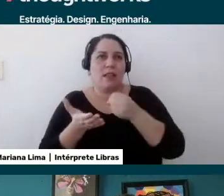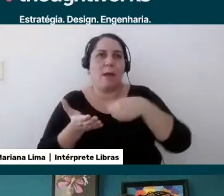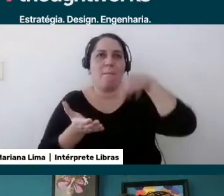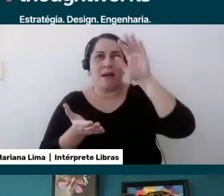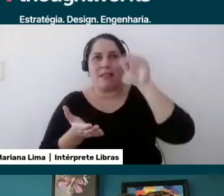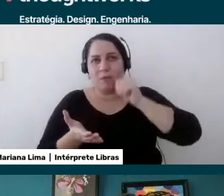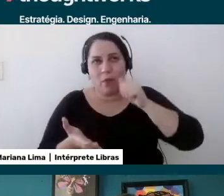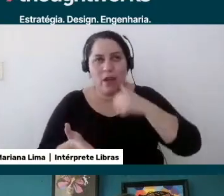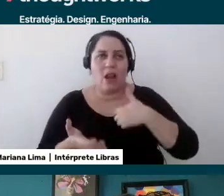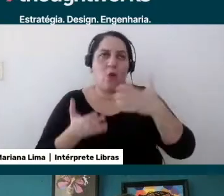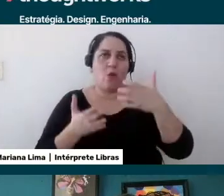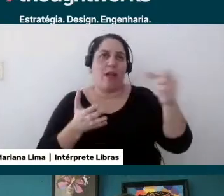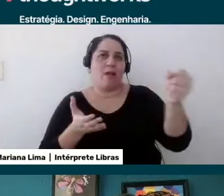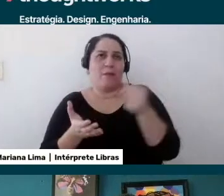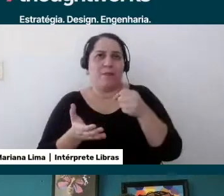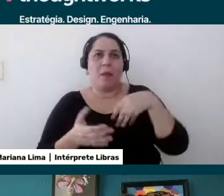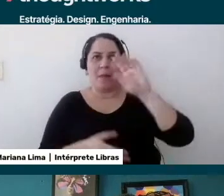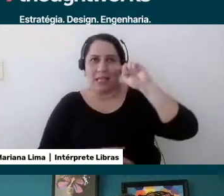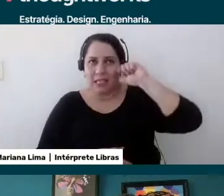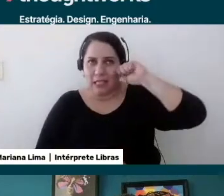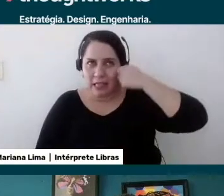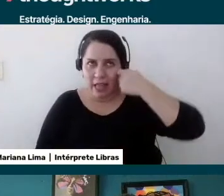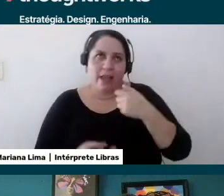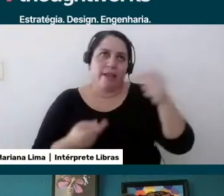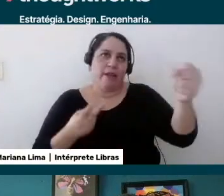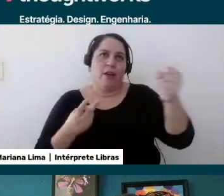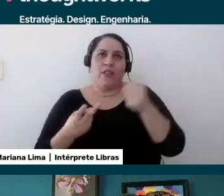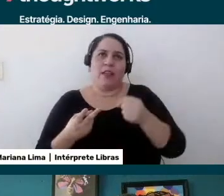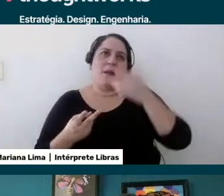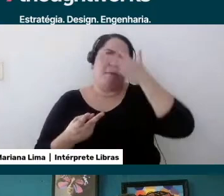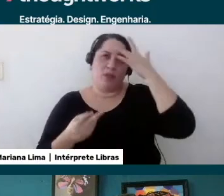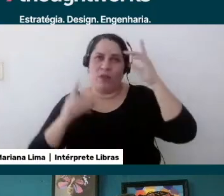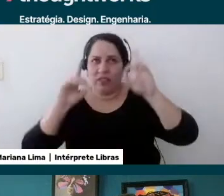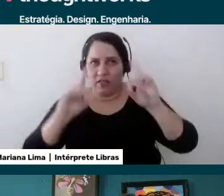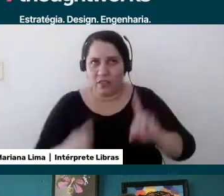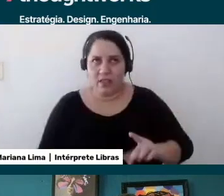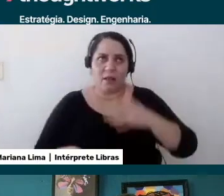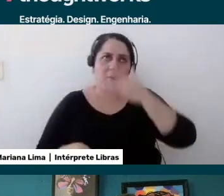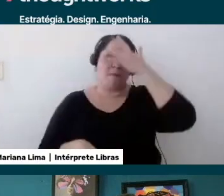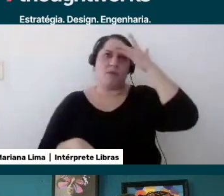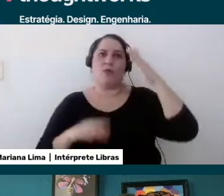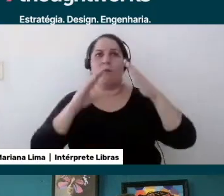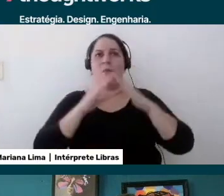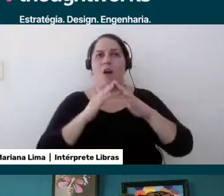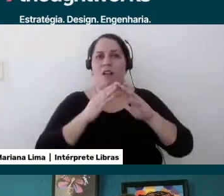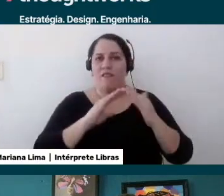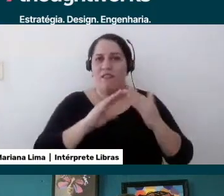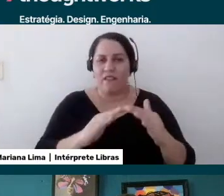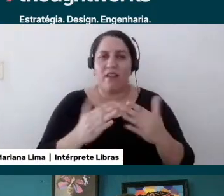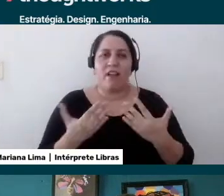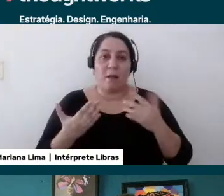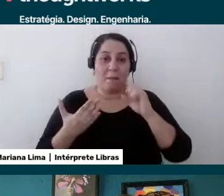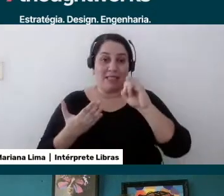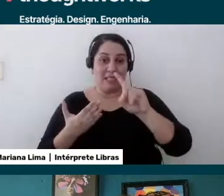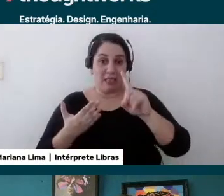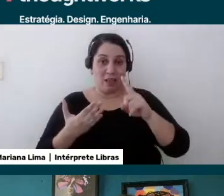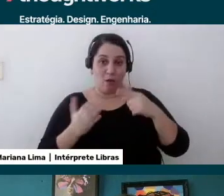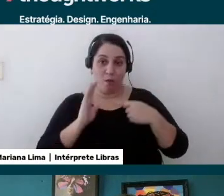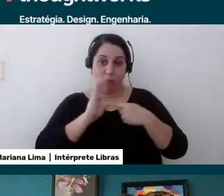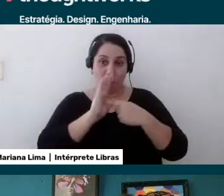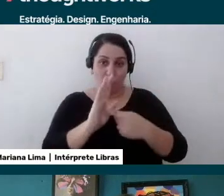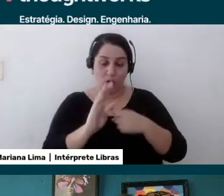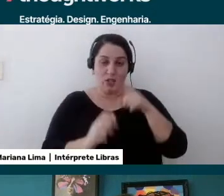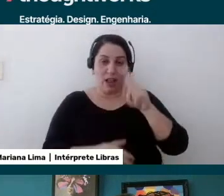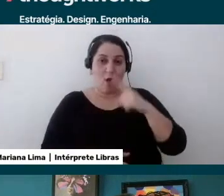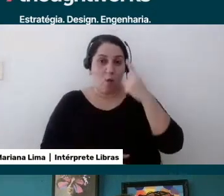para pessoas negras, queremos mais pessoas com deficiência, pessoas periféricas, enfim, mas se isso não é entendido de fato como um valor